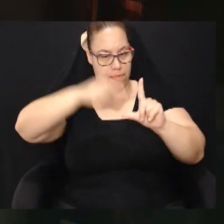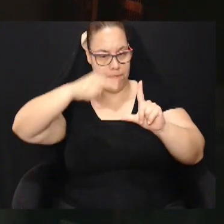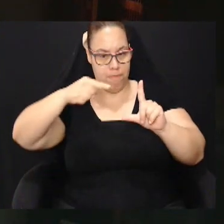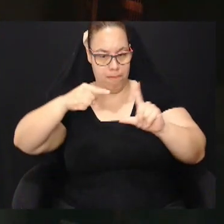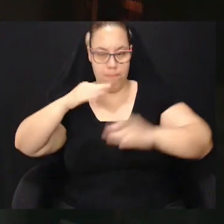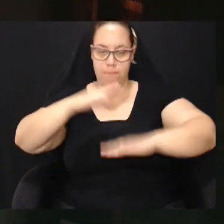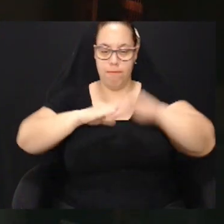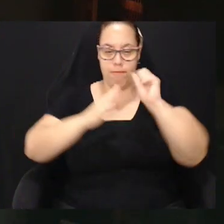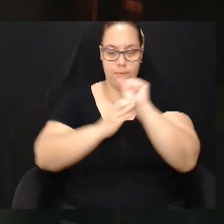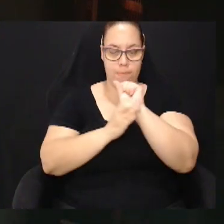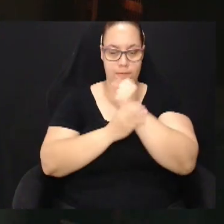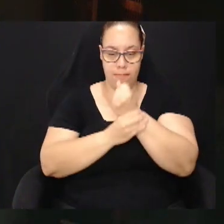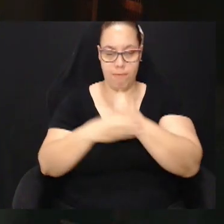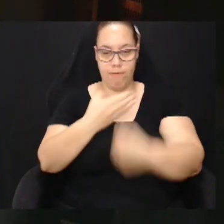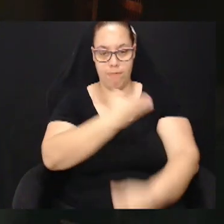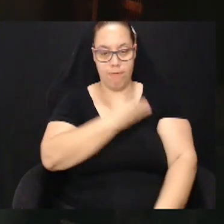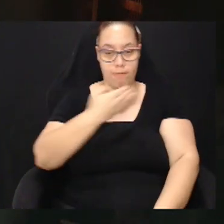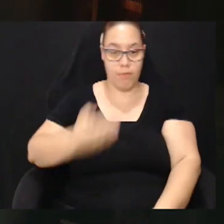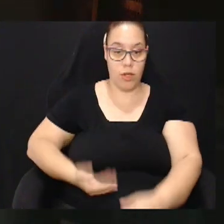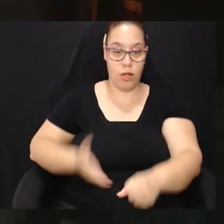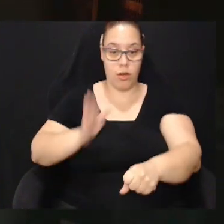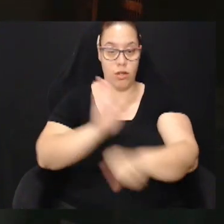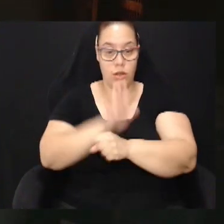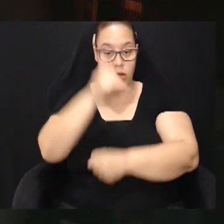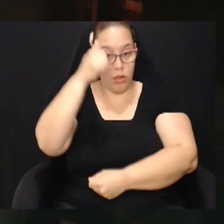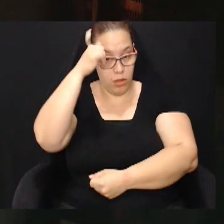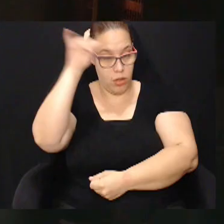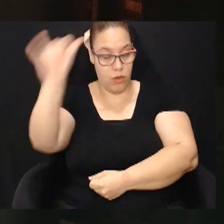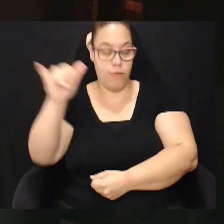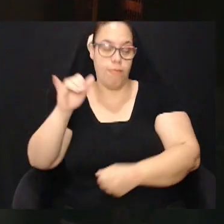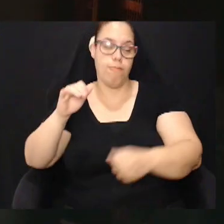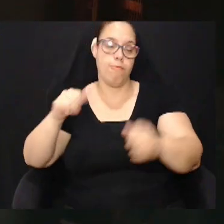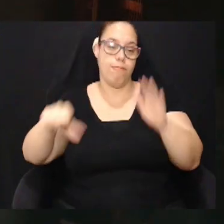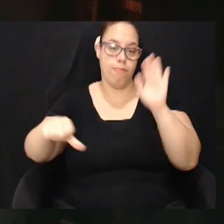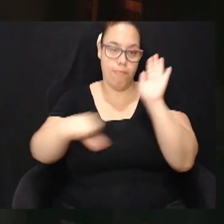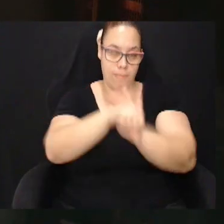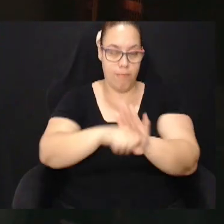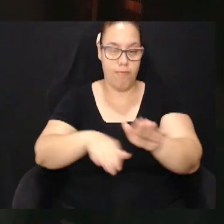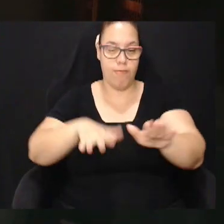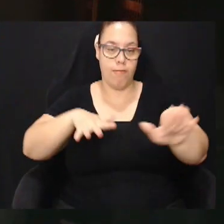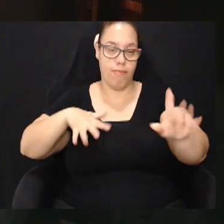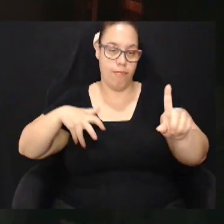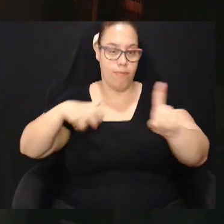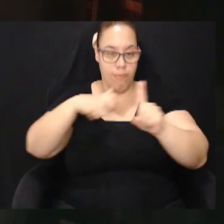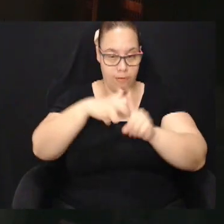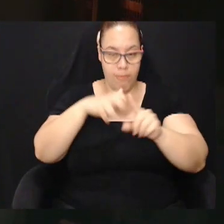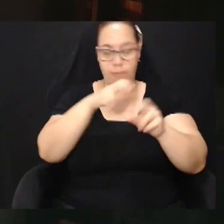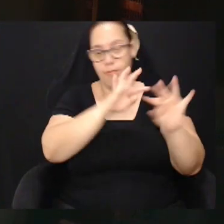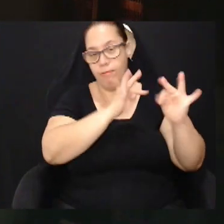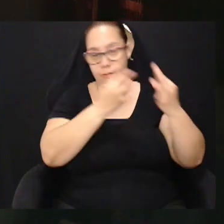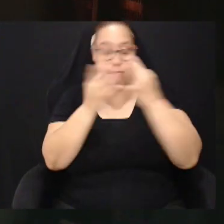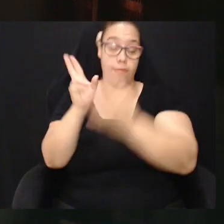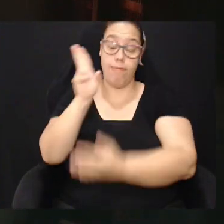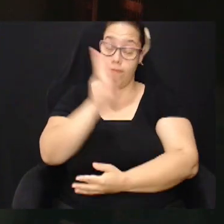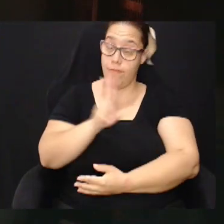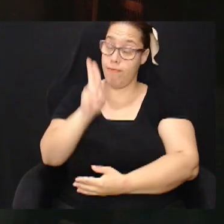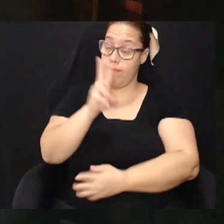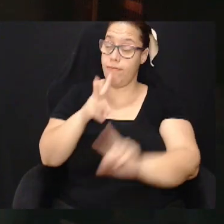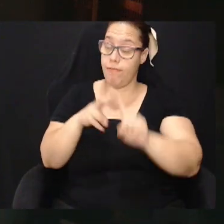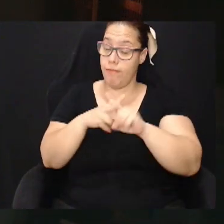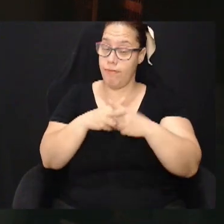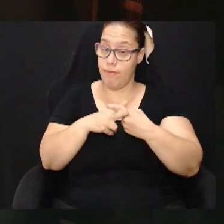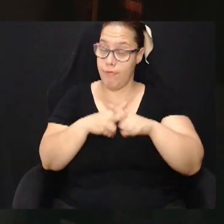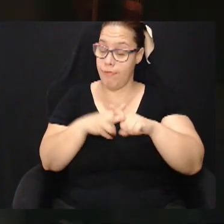pública, ajudando na prevenção de crimes e também de acidentes de trânsito. É a tecnologia sendo usada, como ferramenta estratégica